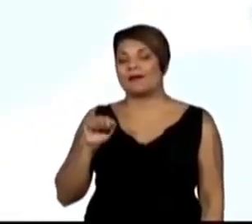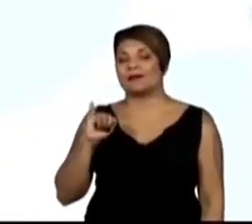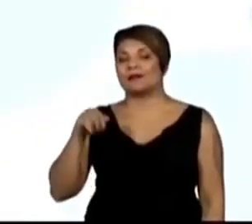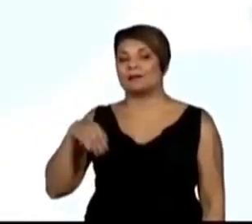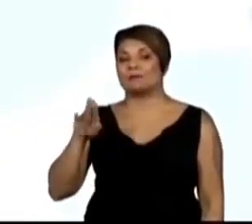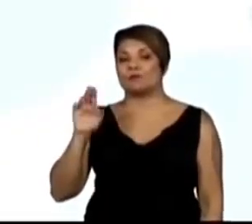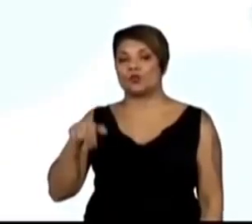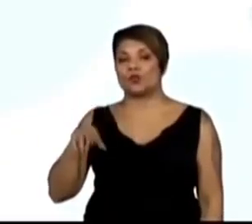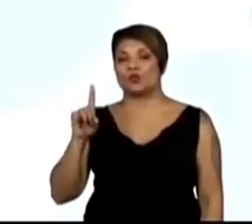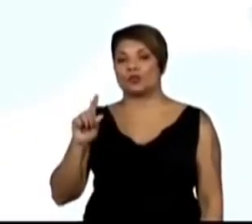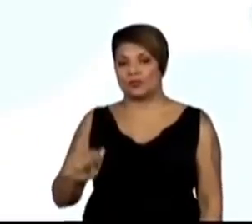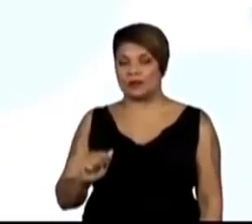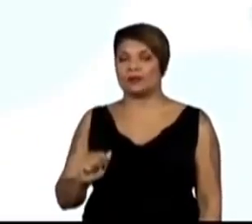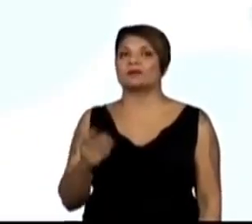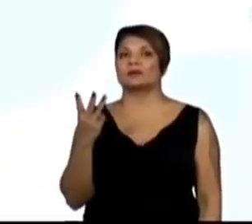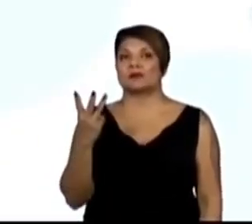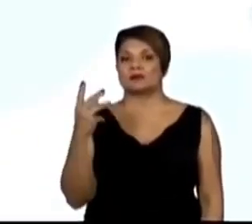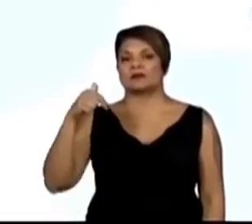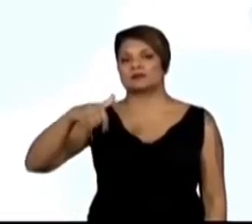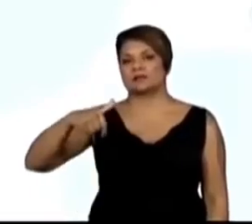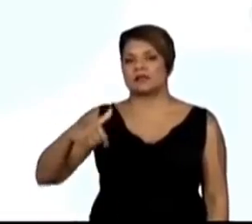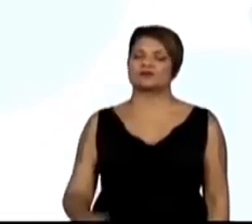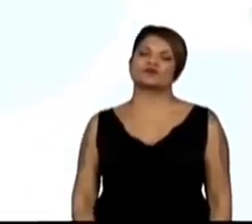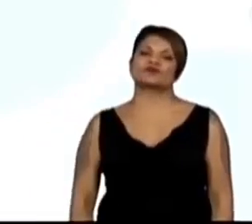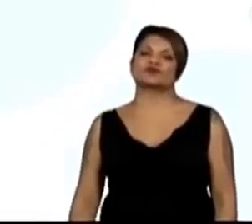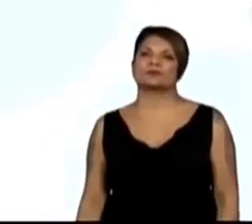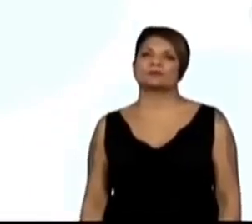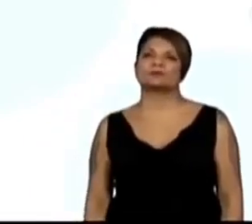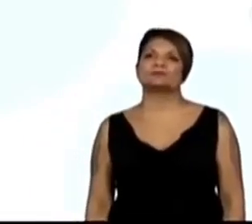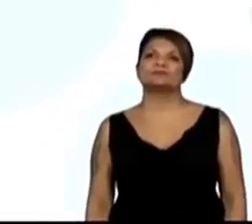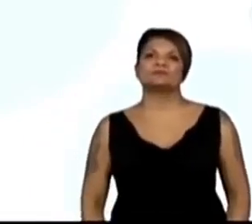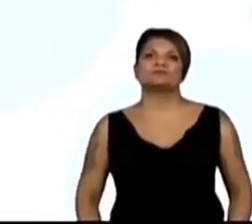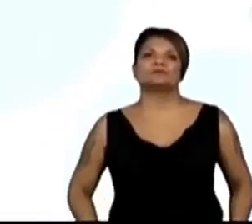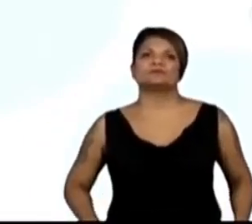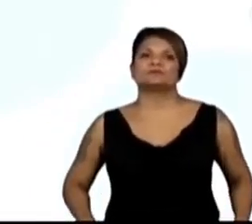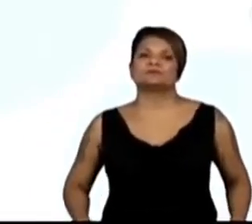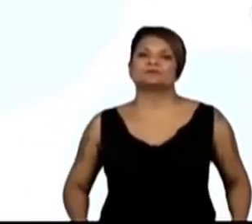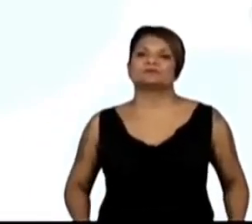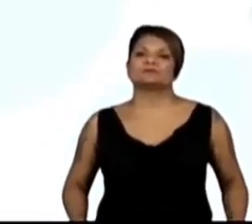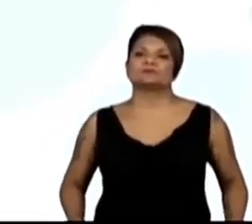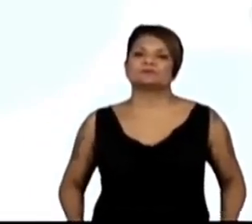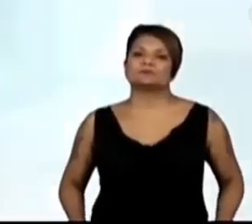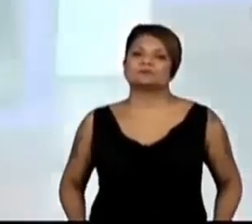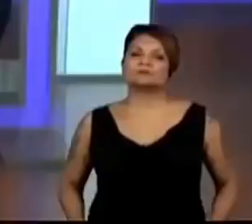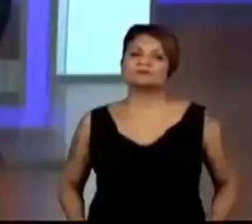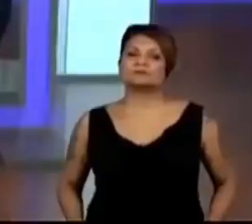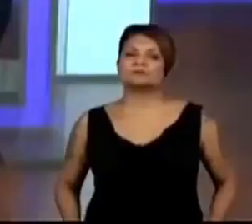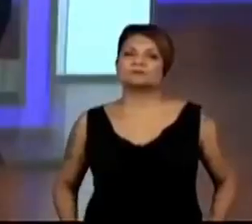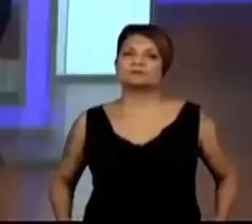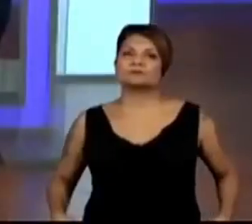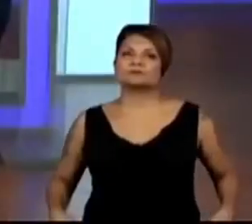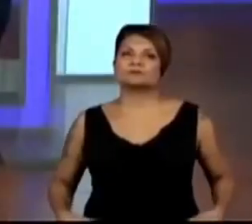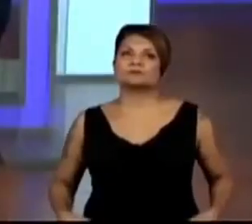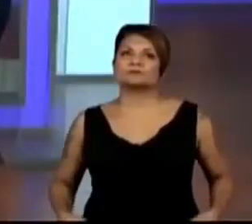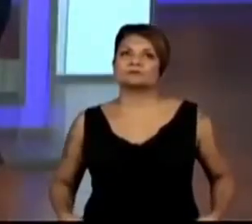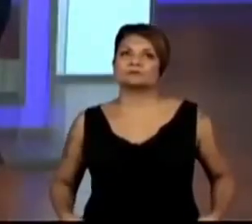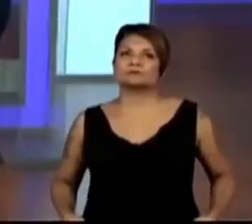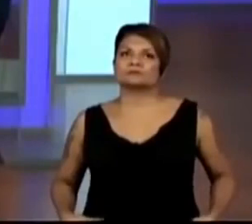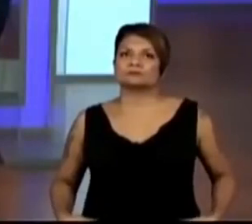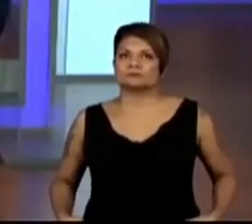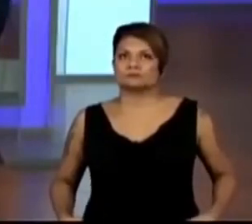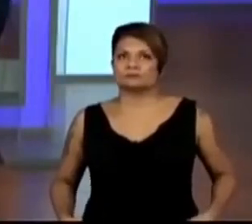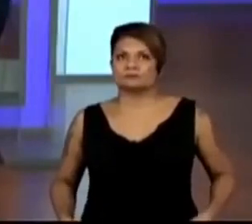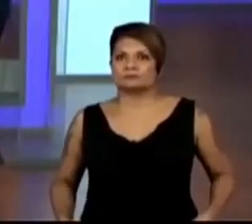Raimunda falou 37. Então, vamos lá fazer. Professora Raimunda, 37. Até para a gente